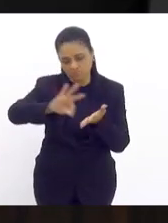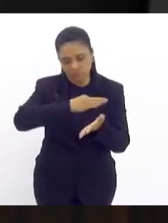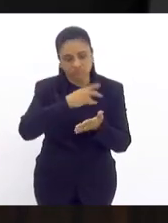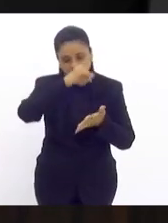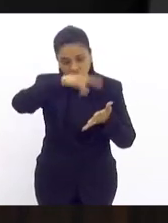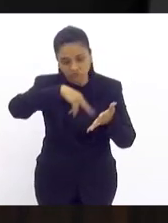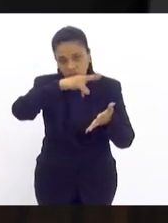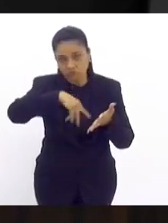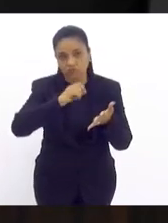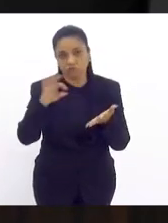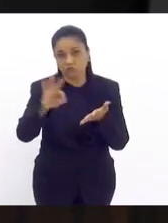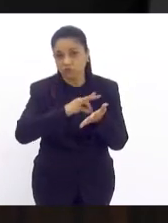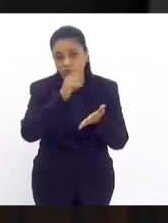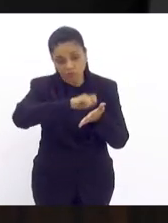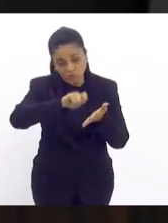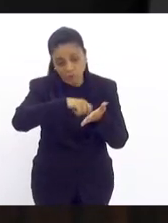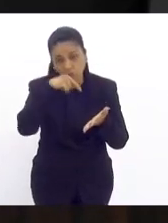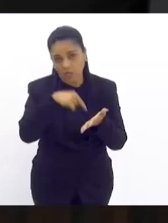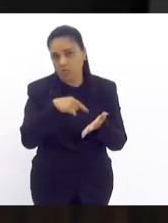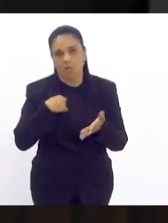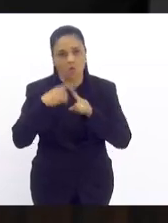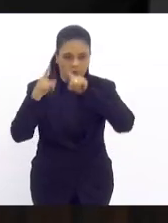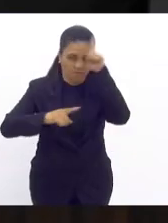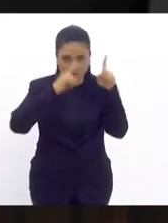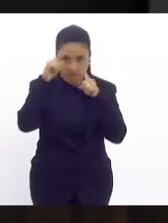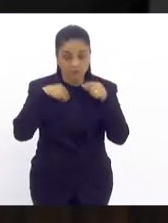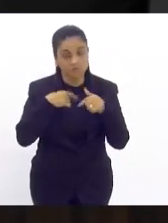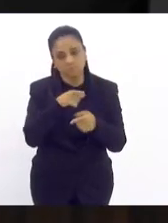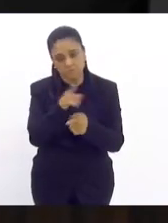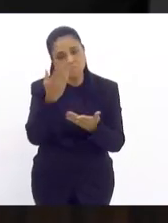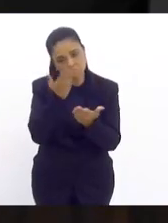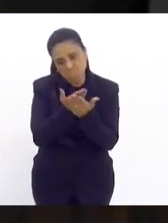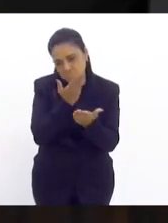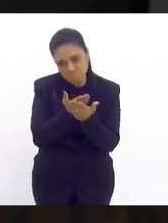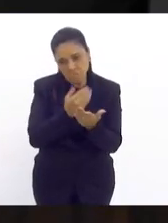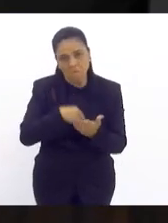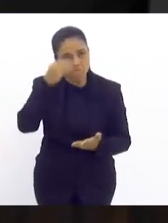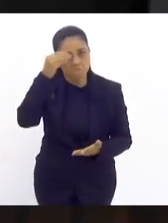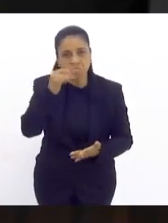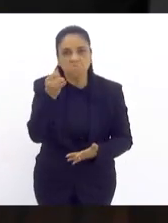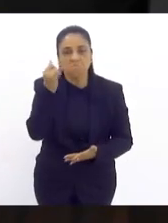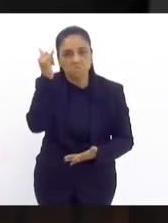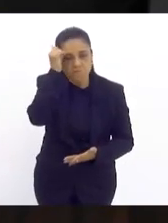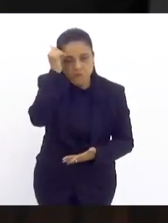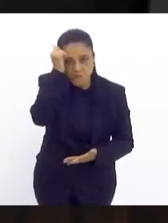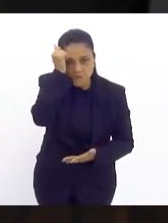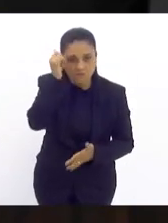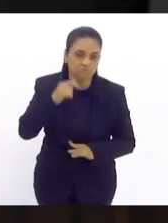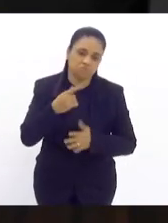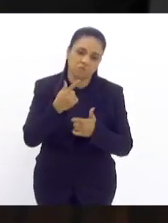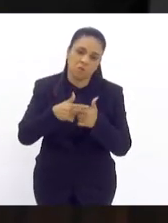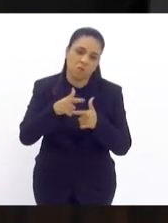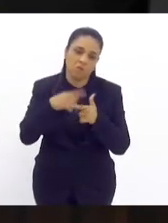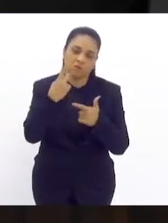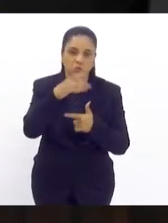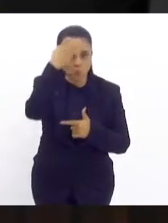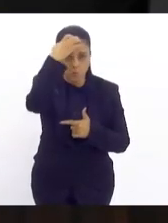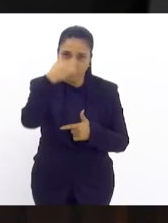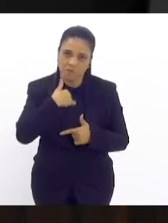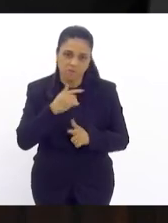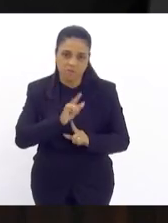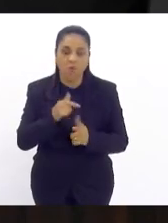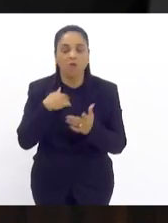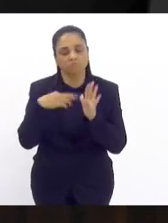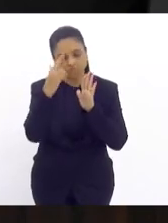inventando não agora se muito colega aqui tem preguiça de estudar aí a culpa não é em mim vou fazer Valeu Regimento vou fazer